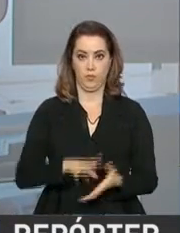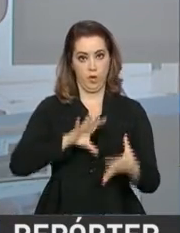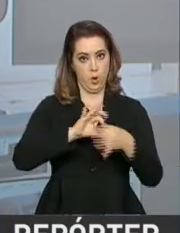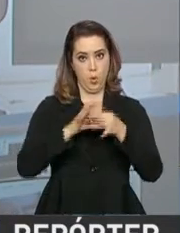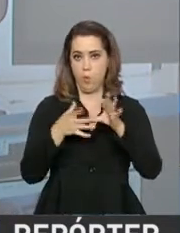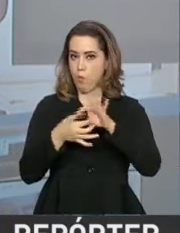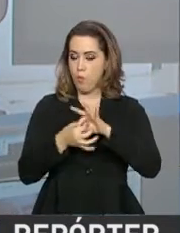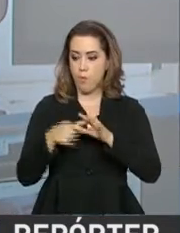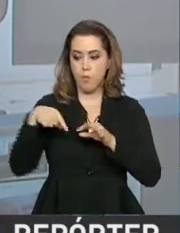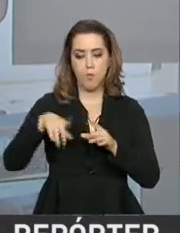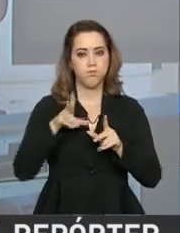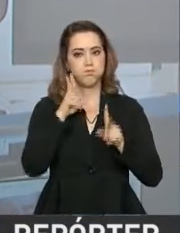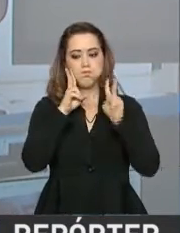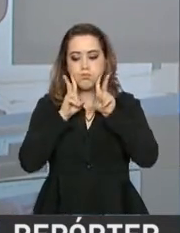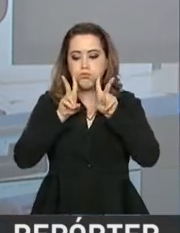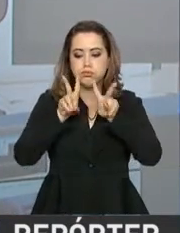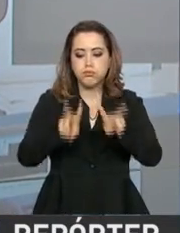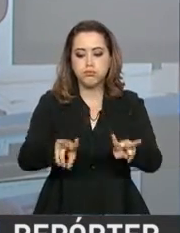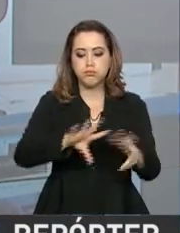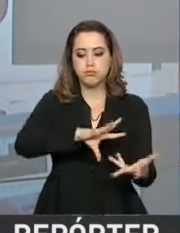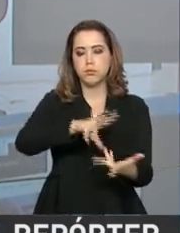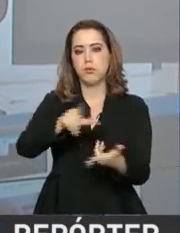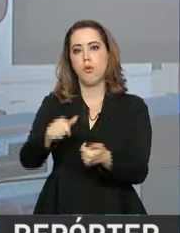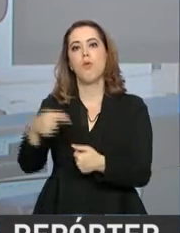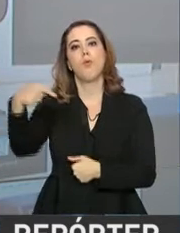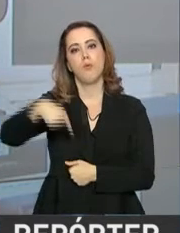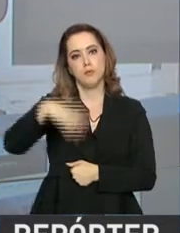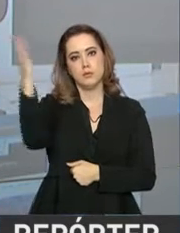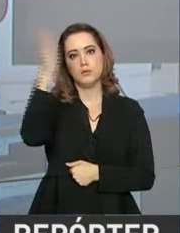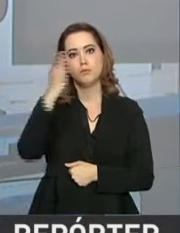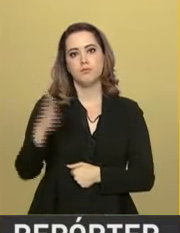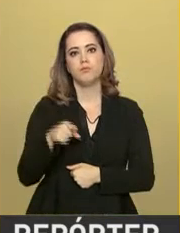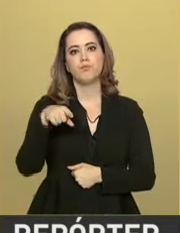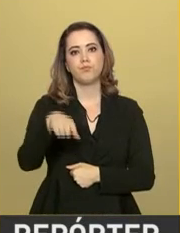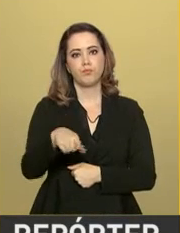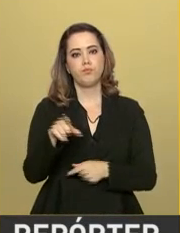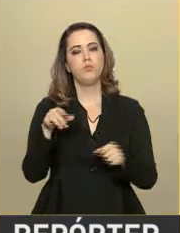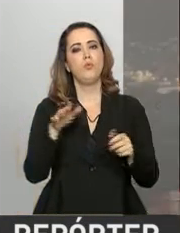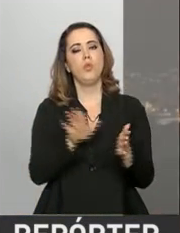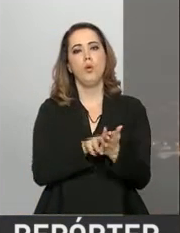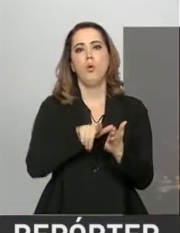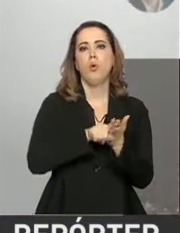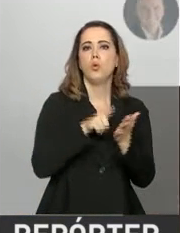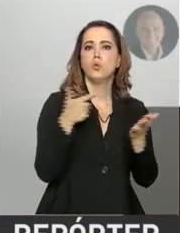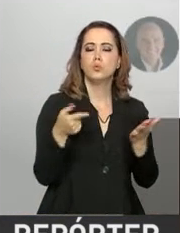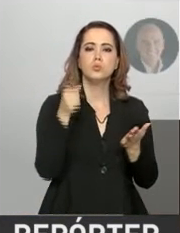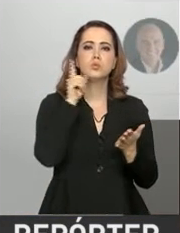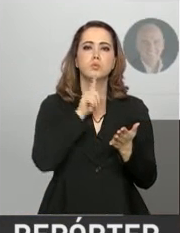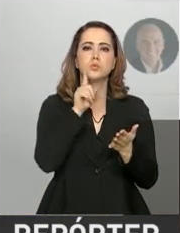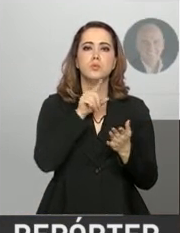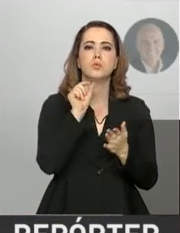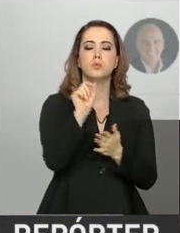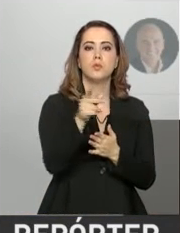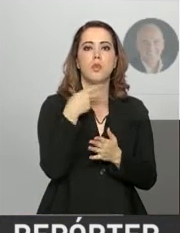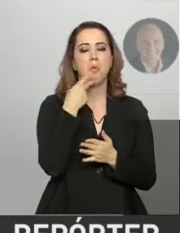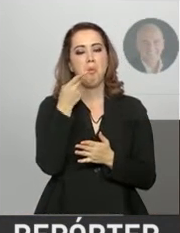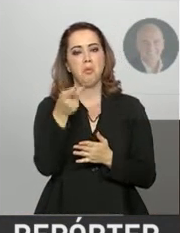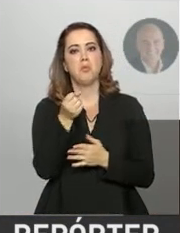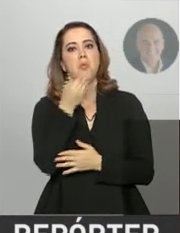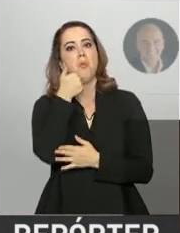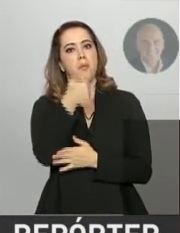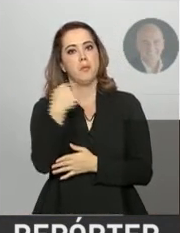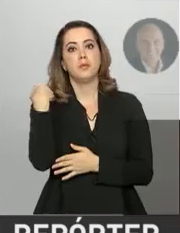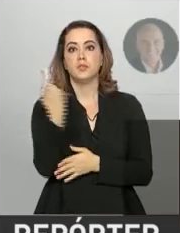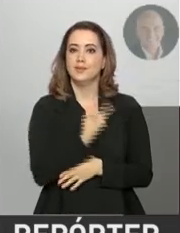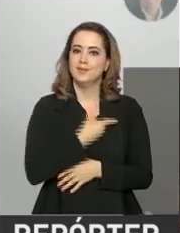o mundo está de olho no brasil o jornal norte americano the new york times publicou nesta segunda feira um texto em que elogia o nosso